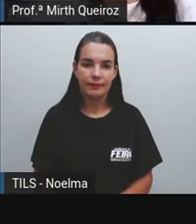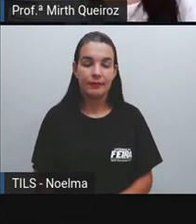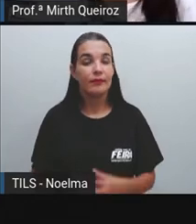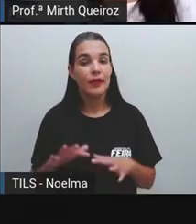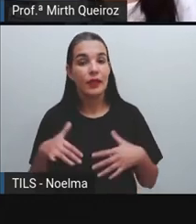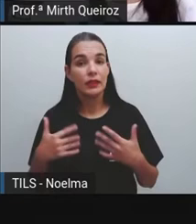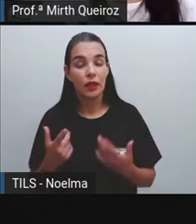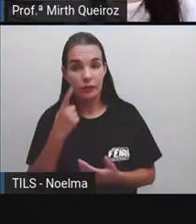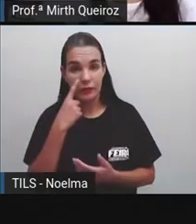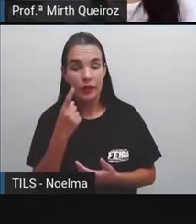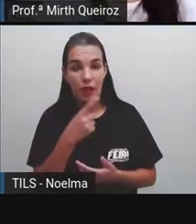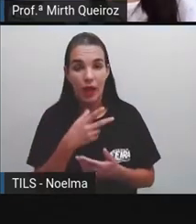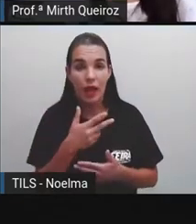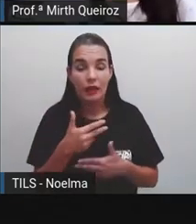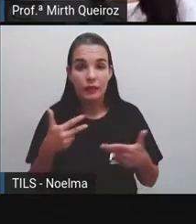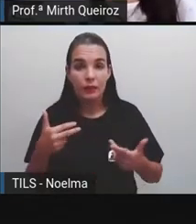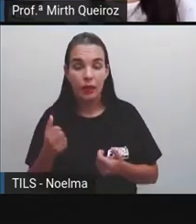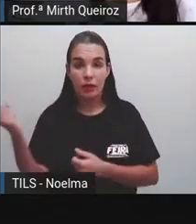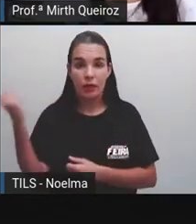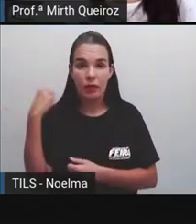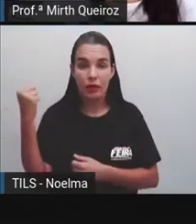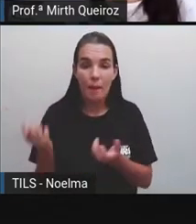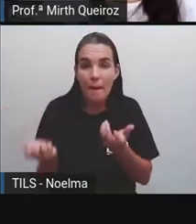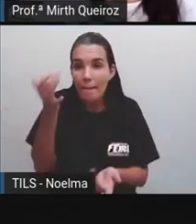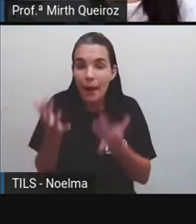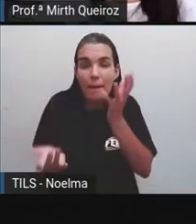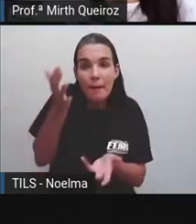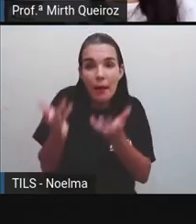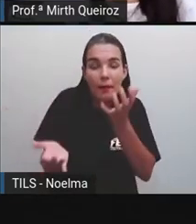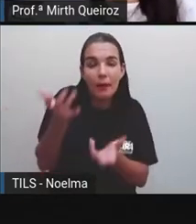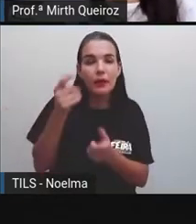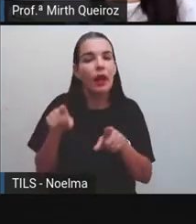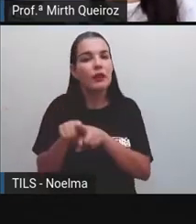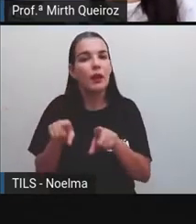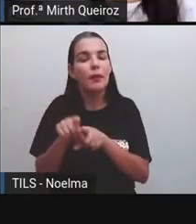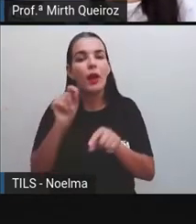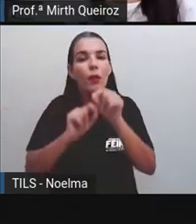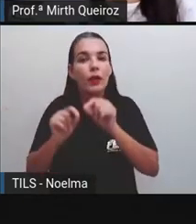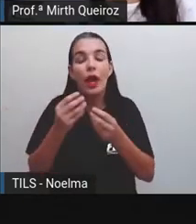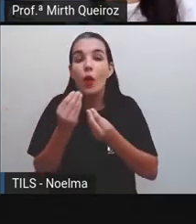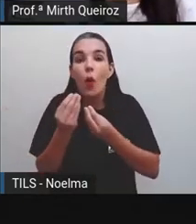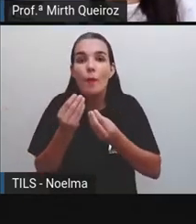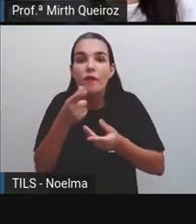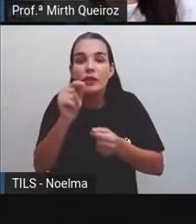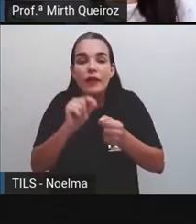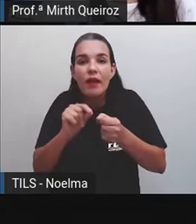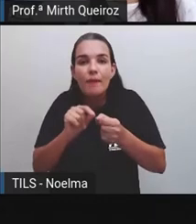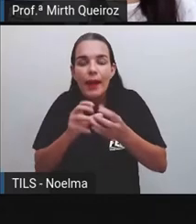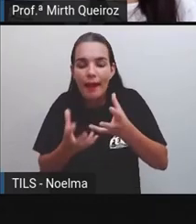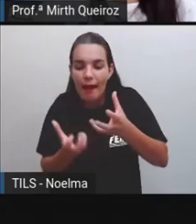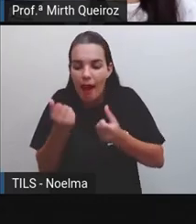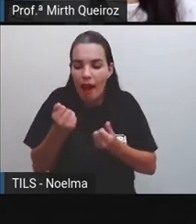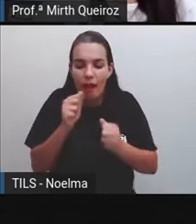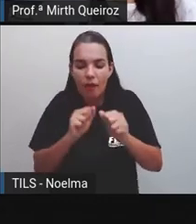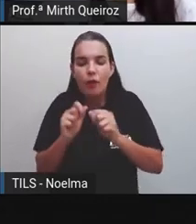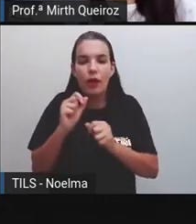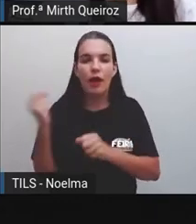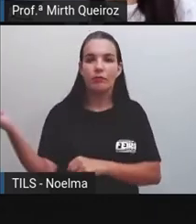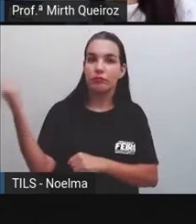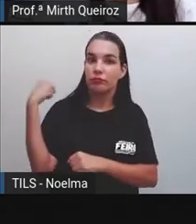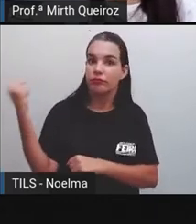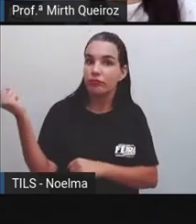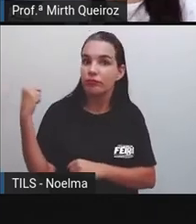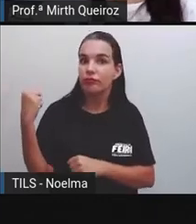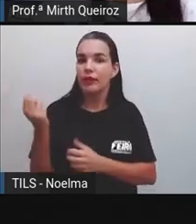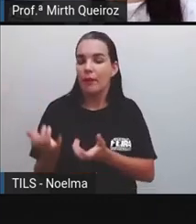Esse tipo de atividade, o malabarismo, né? É uma atividade de manipulação. O exercício é